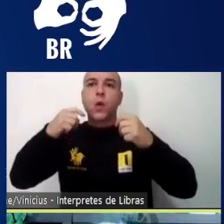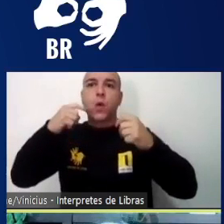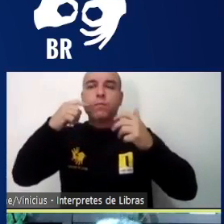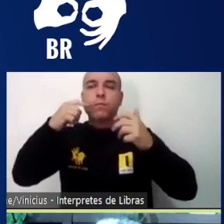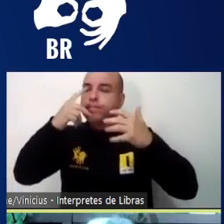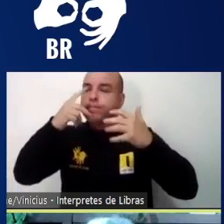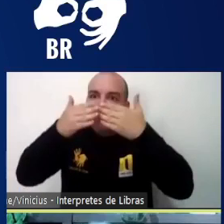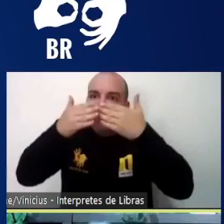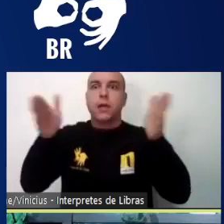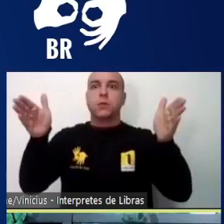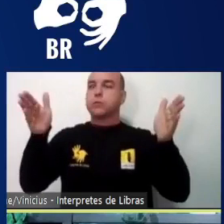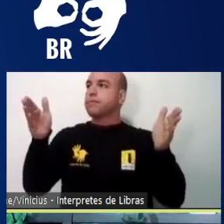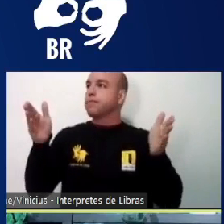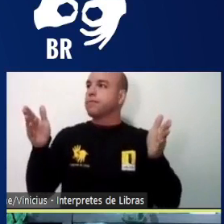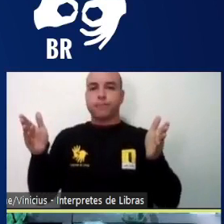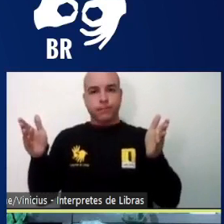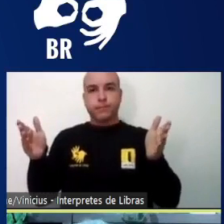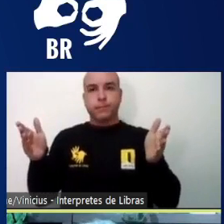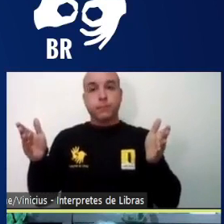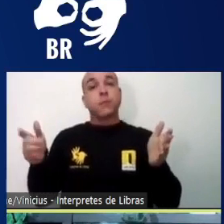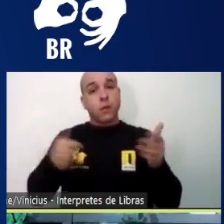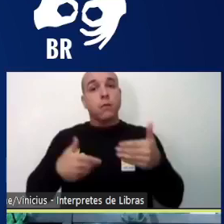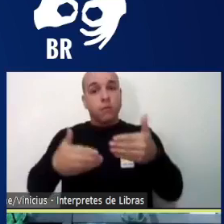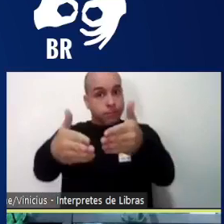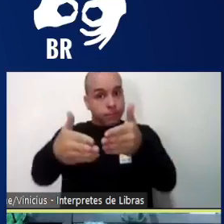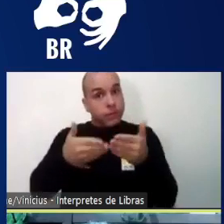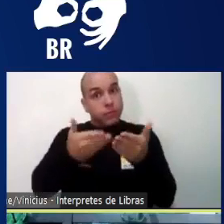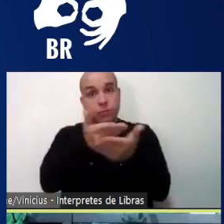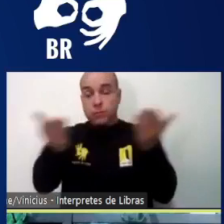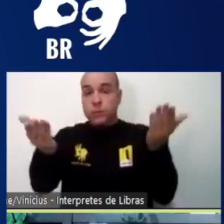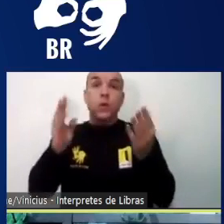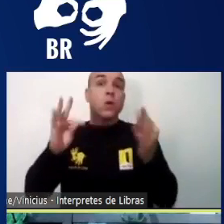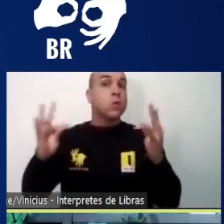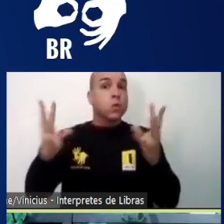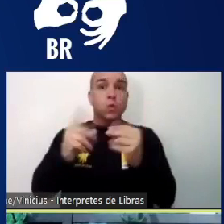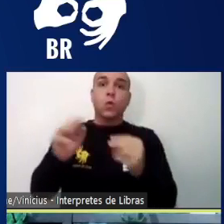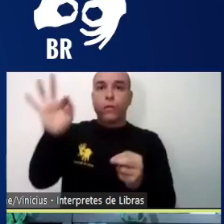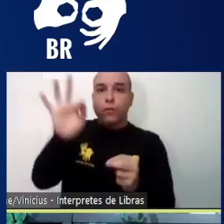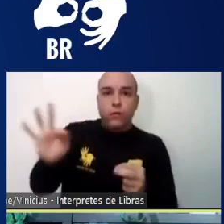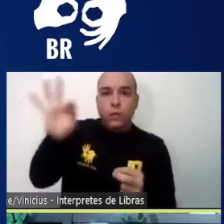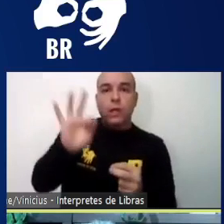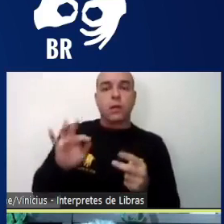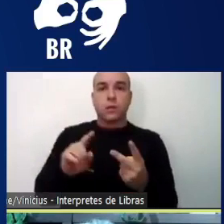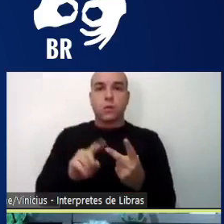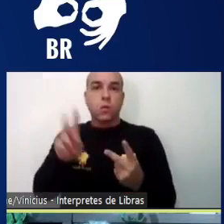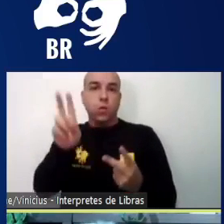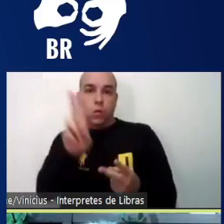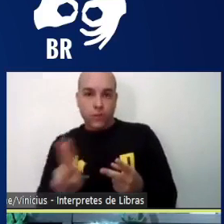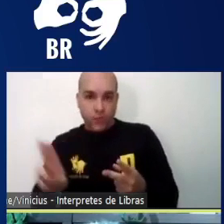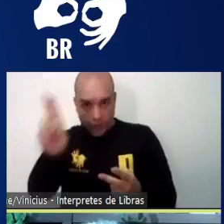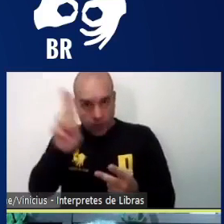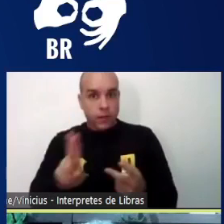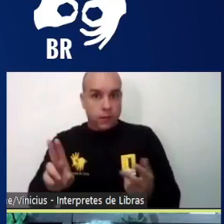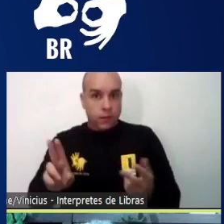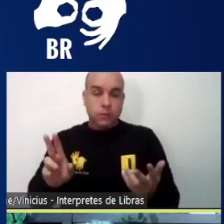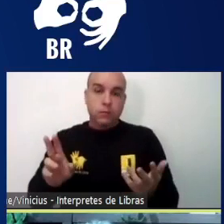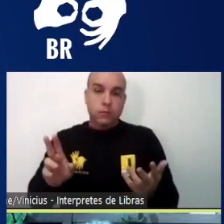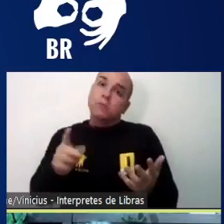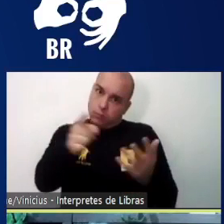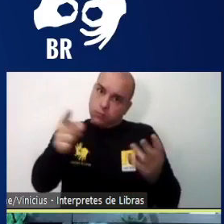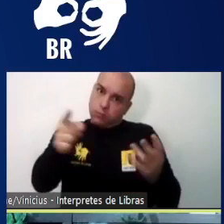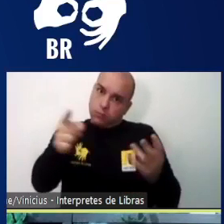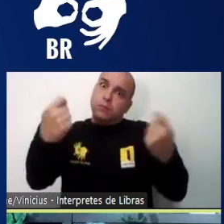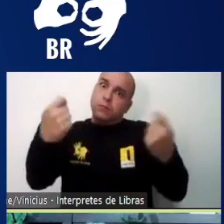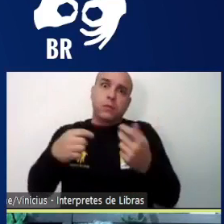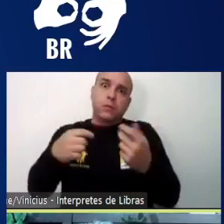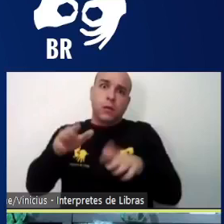Ampliemos o nosso olhar. E aqui faço um convite às universidades que coloquem como pauta das suas semanas acadêmicas